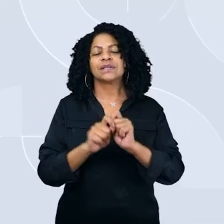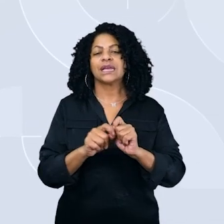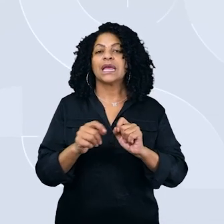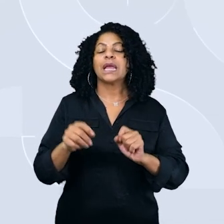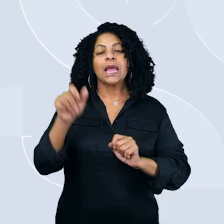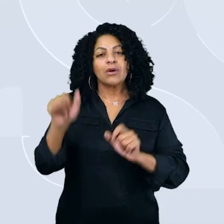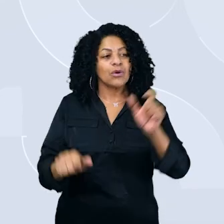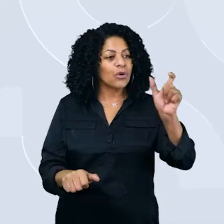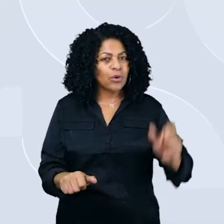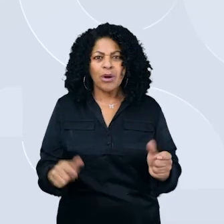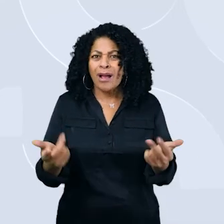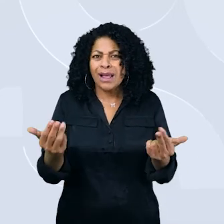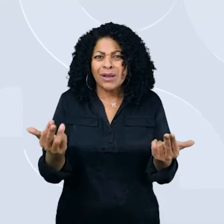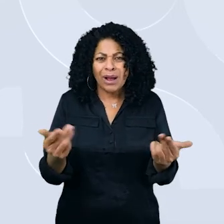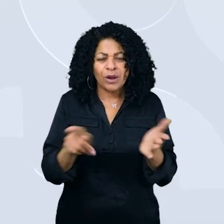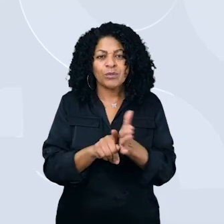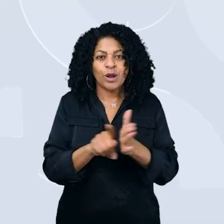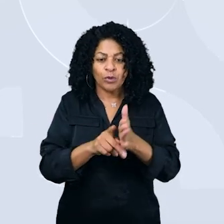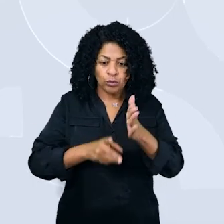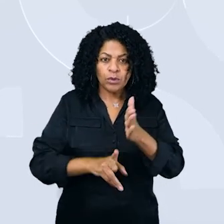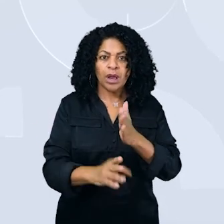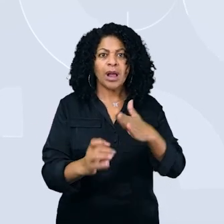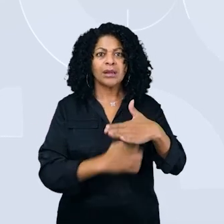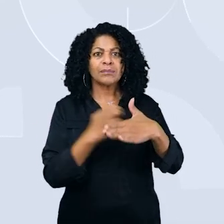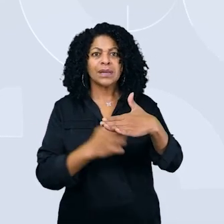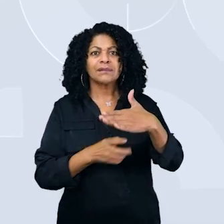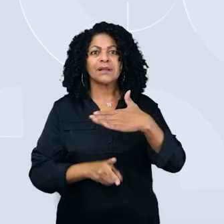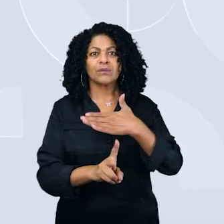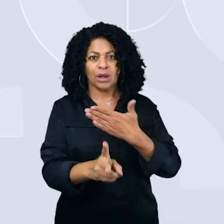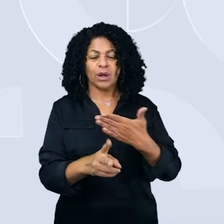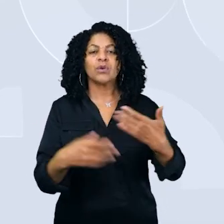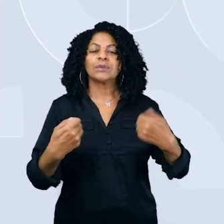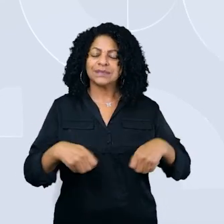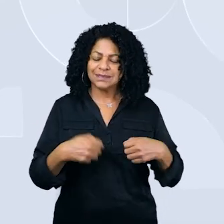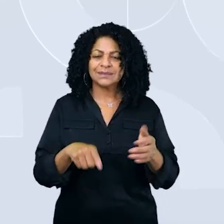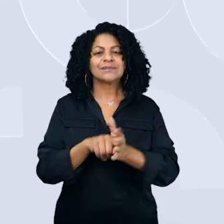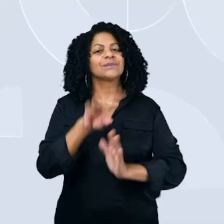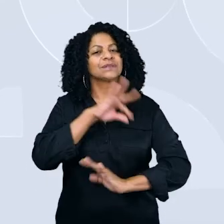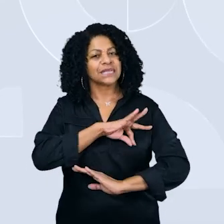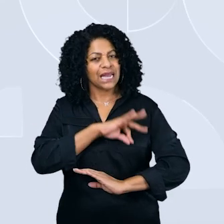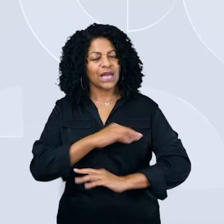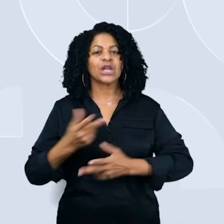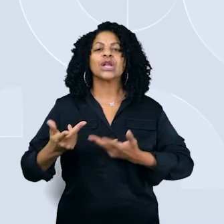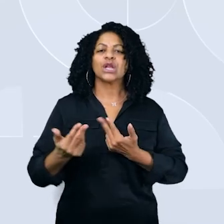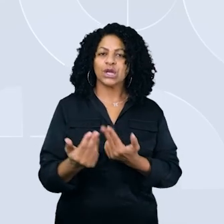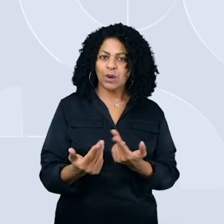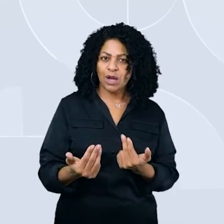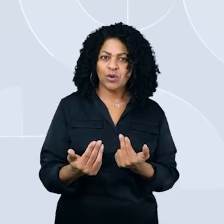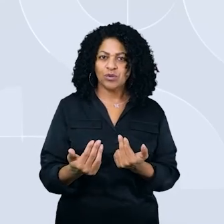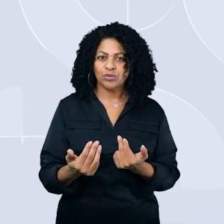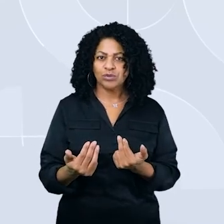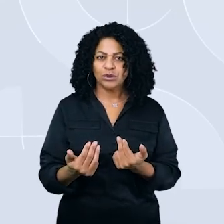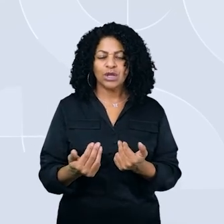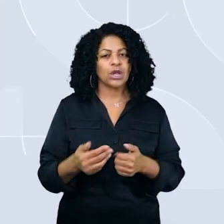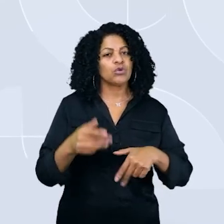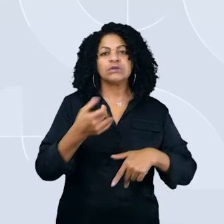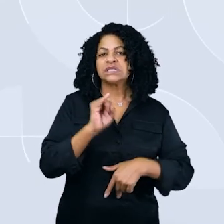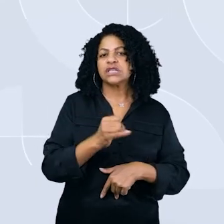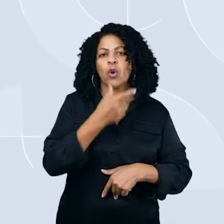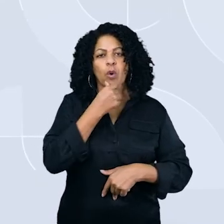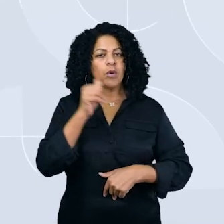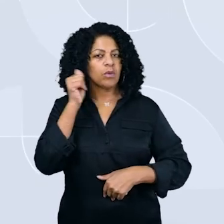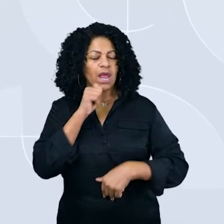ao mesmo empregador no mesmo estabelecimento empresarial, corresponderá igual salário, sem distinção de